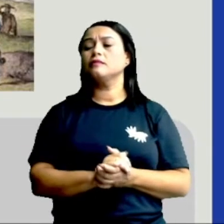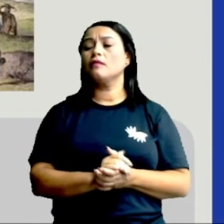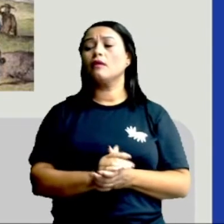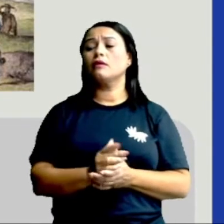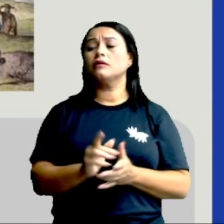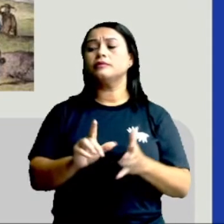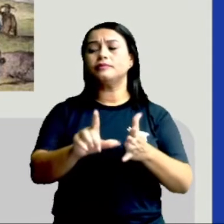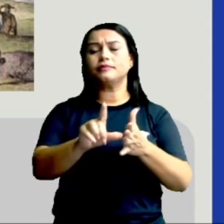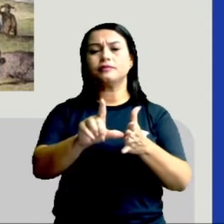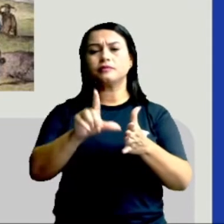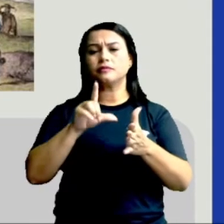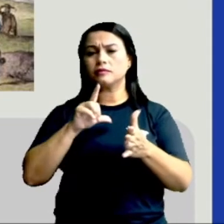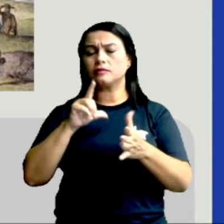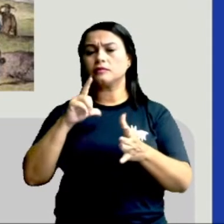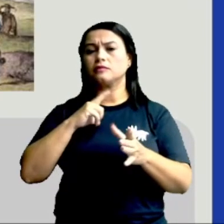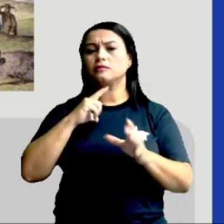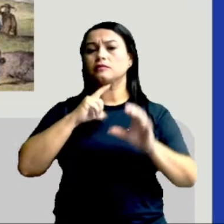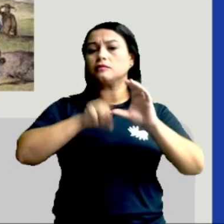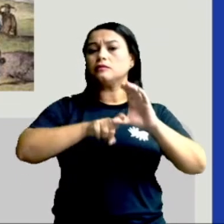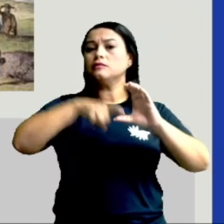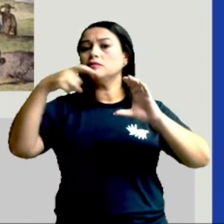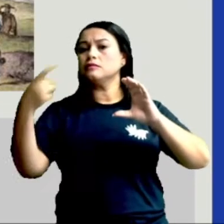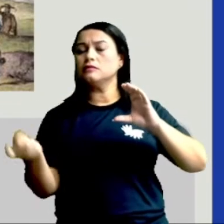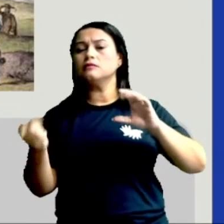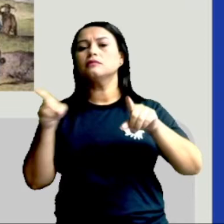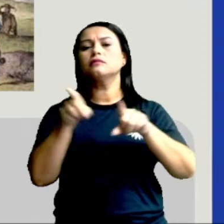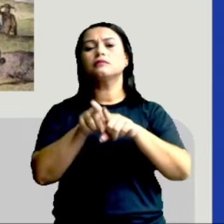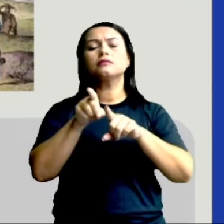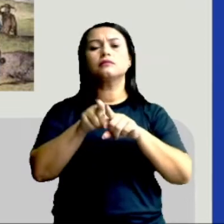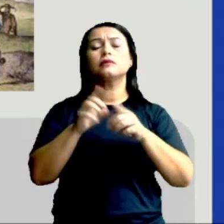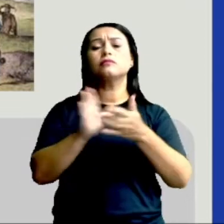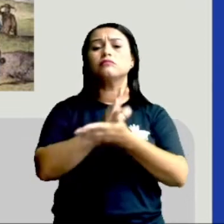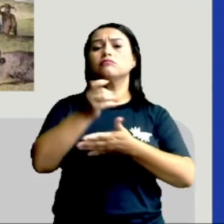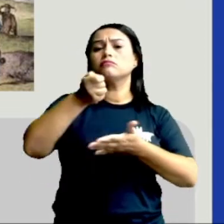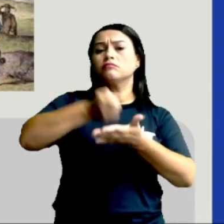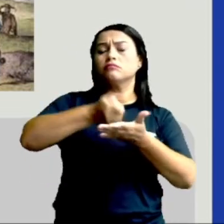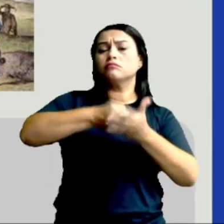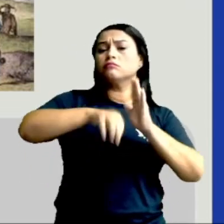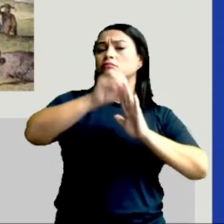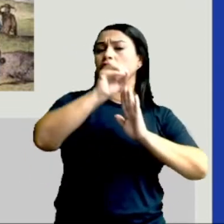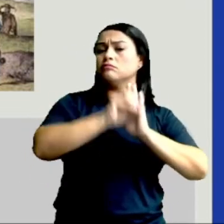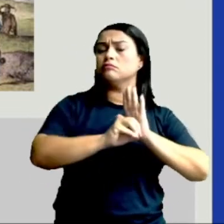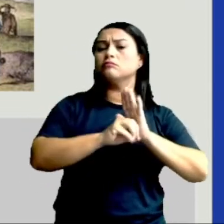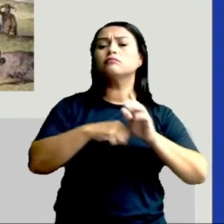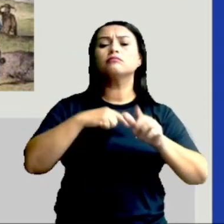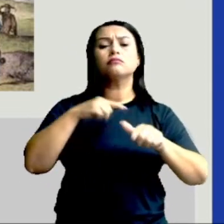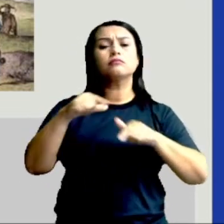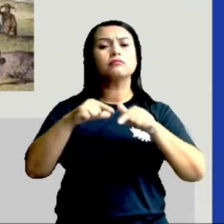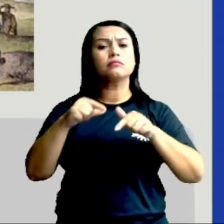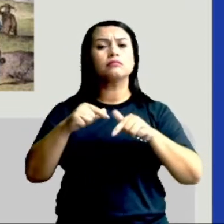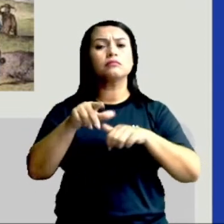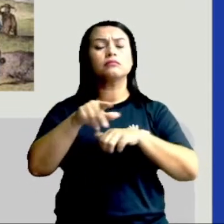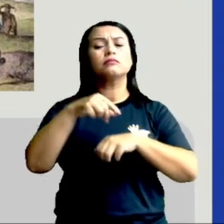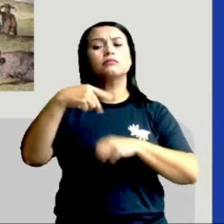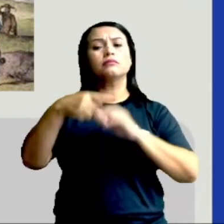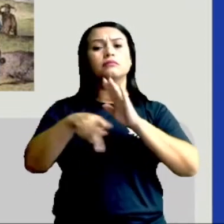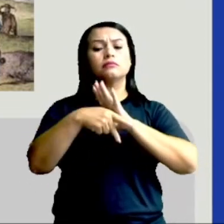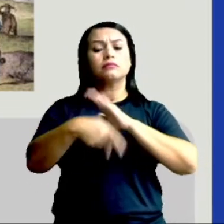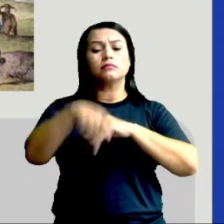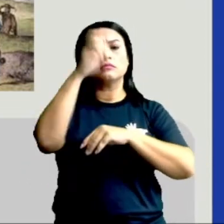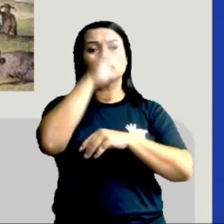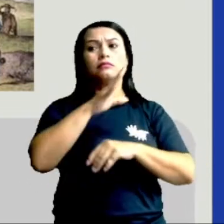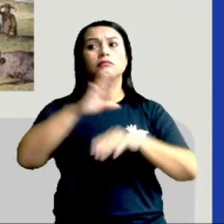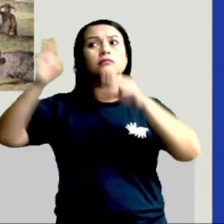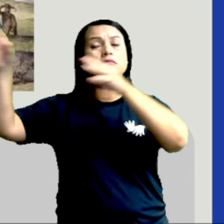Antes mesmo da independência, ocorreram tentativas oficiais de fixar o trabalhador estrangeiro em terras